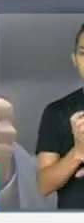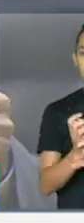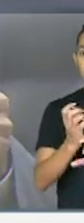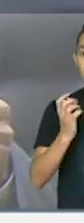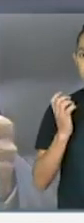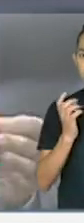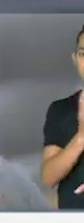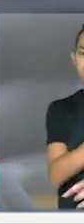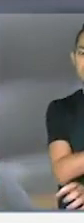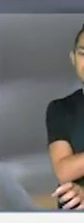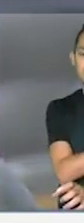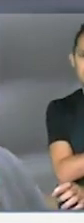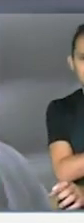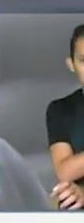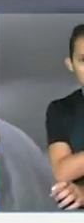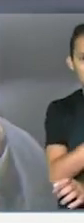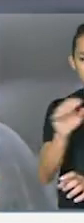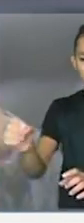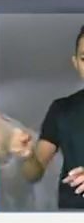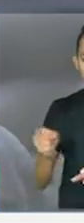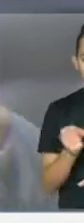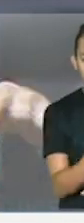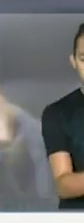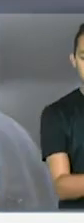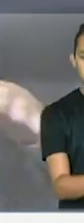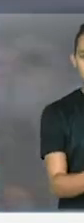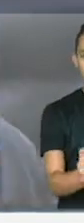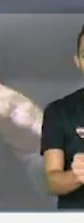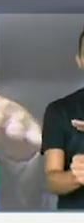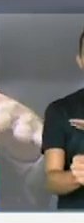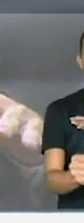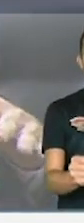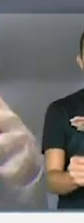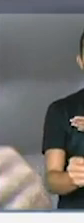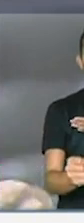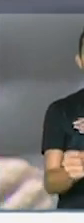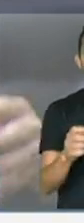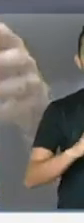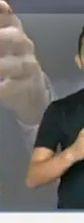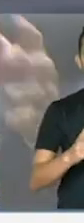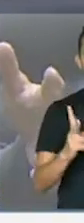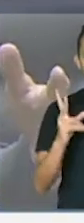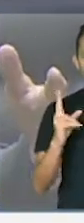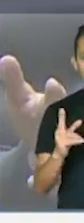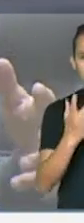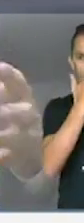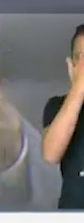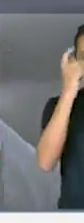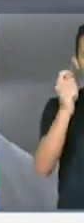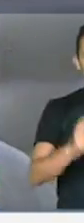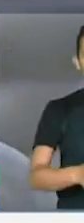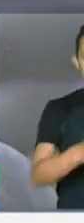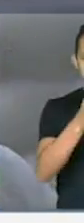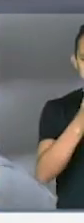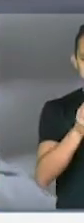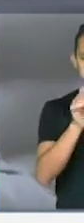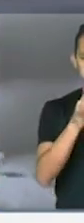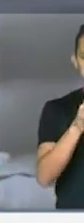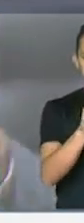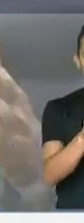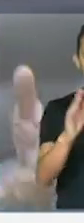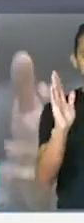engenheiros e técnicos para colocar gente do seu grupo político. Tirou gente competente para colocar